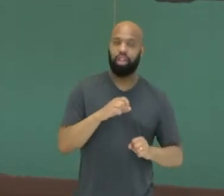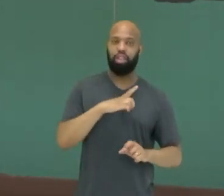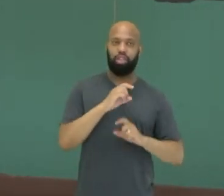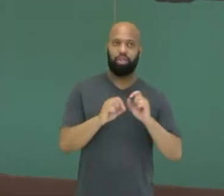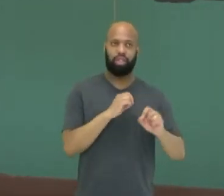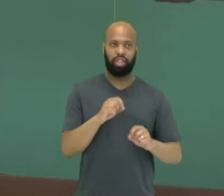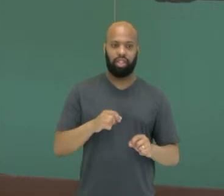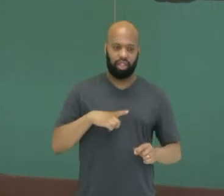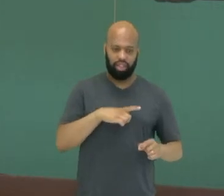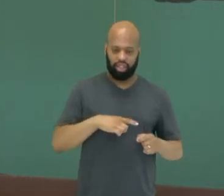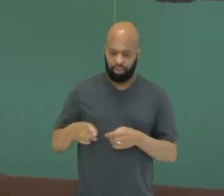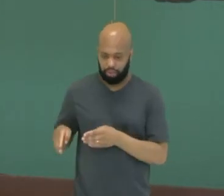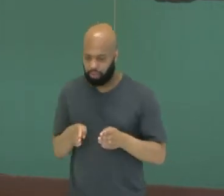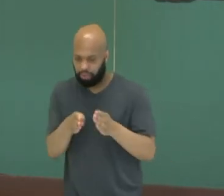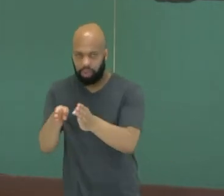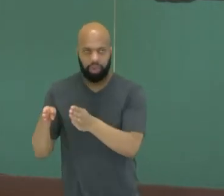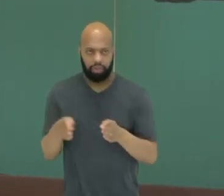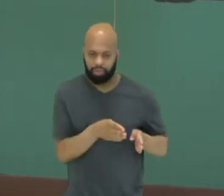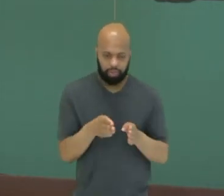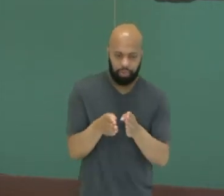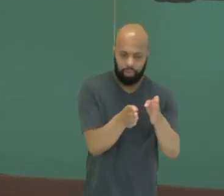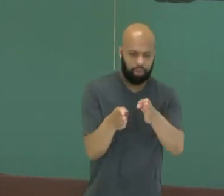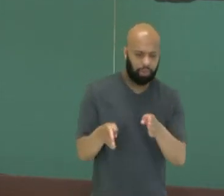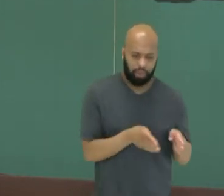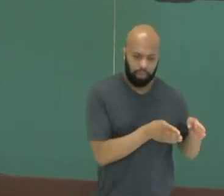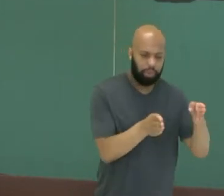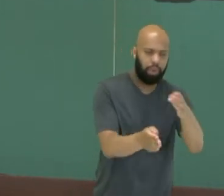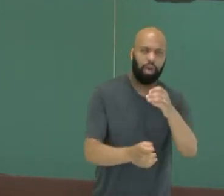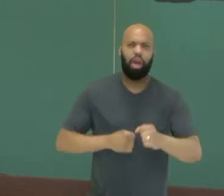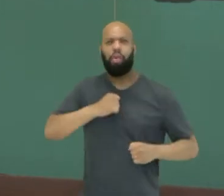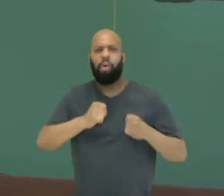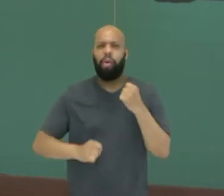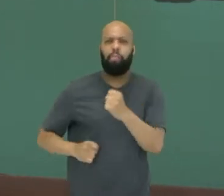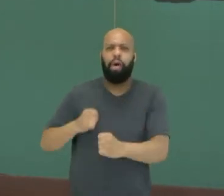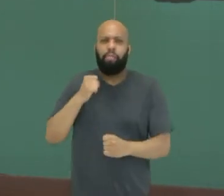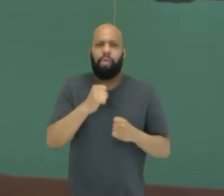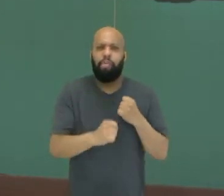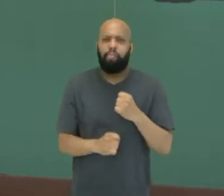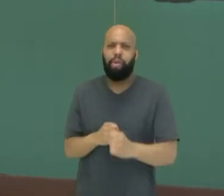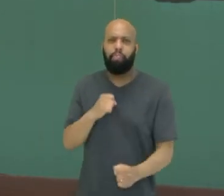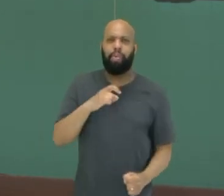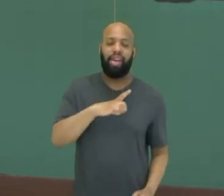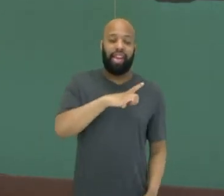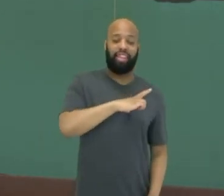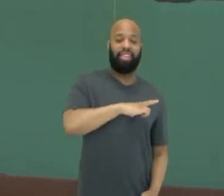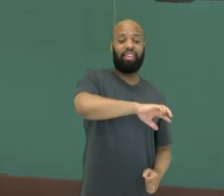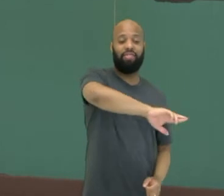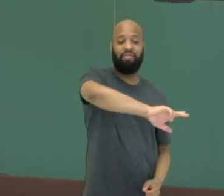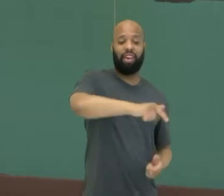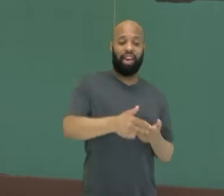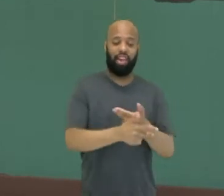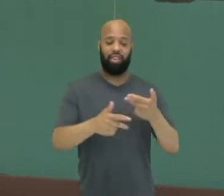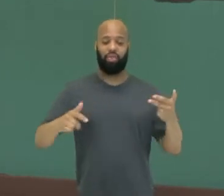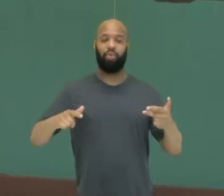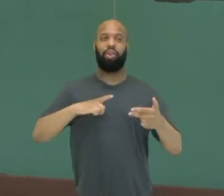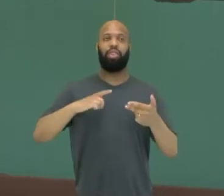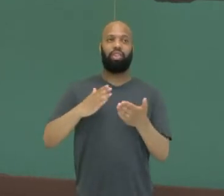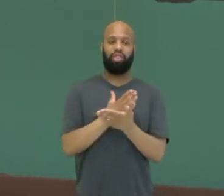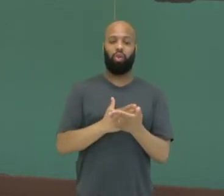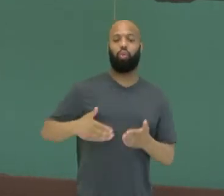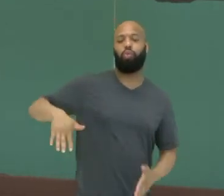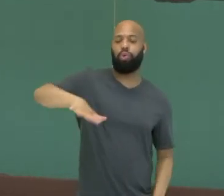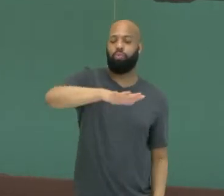circuito de Indianápolis, o circuito de Mônaco. Então, você tem um espaço onde